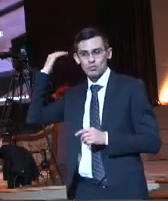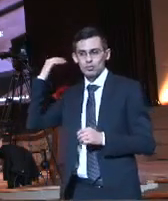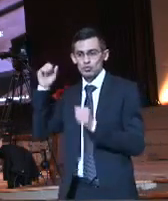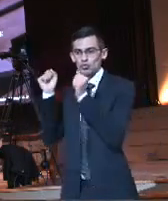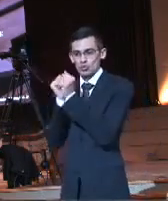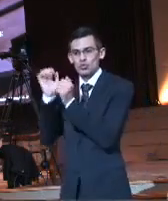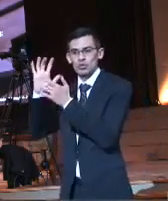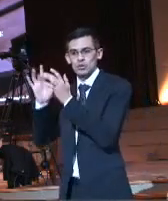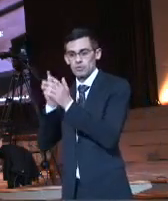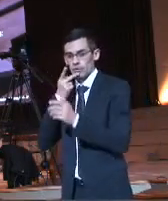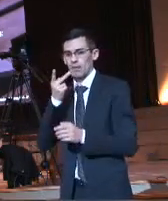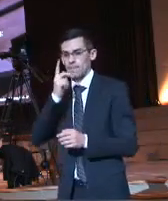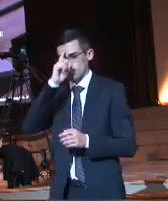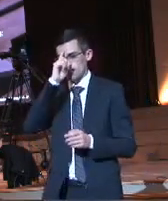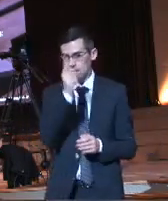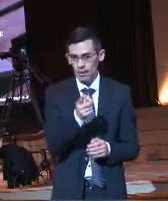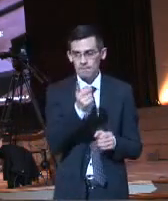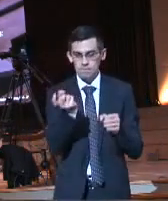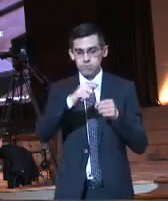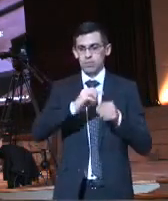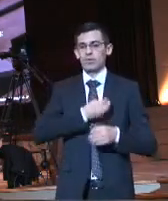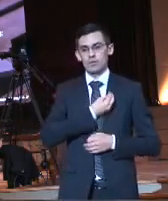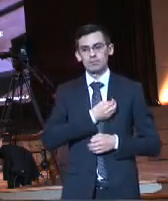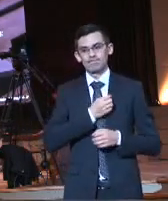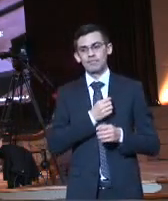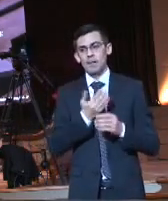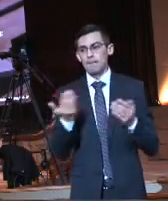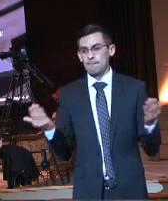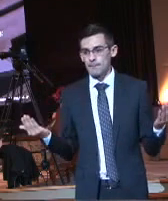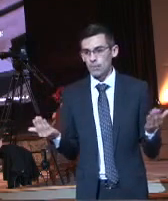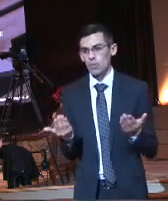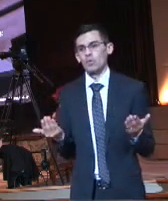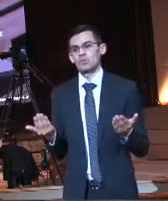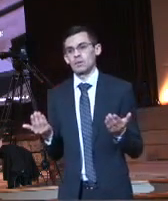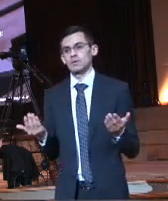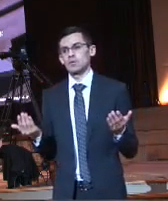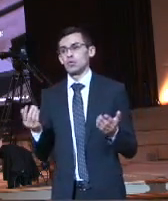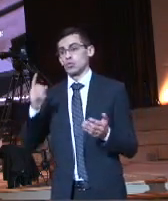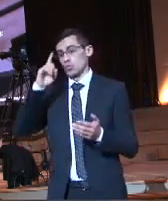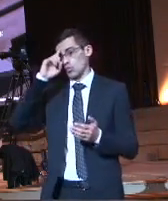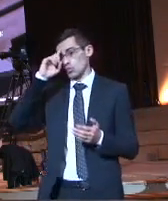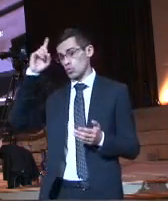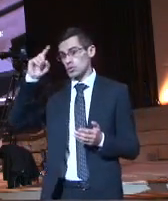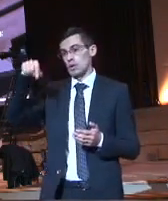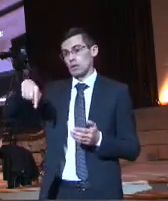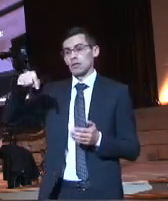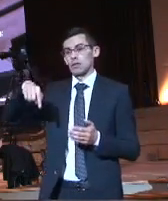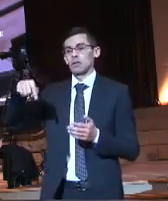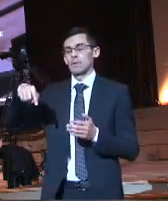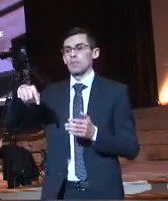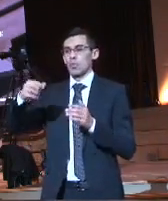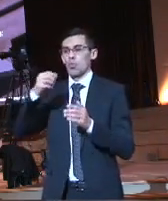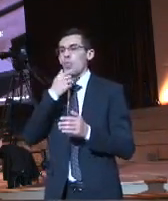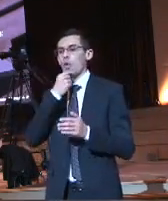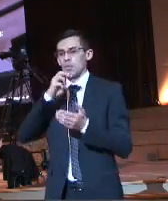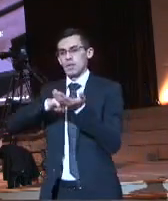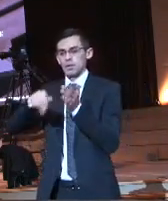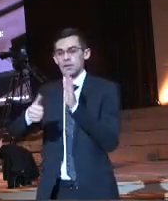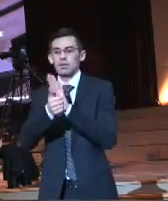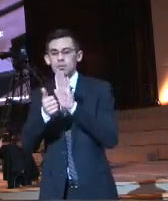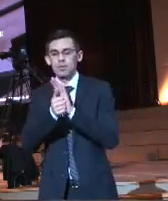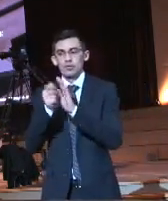agora, até o dia que um irmão nosso aqui da igreja ficou aí como cinegrafista fazer uma reportagem